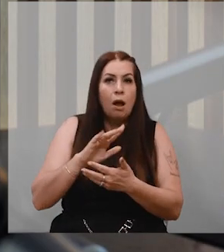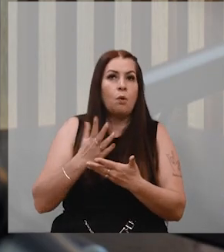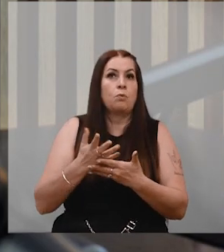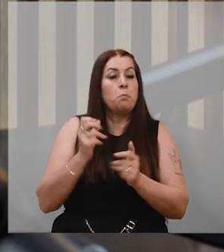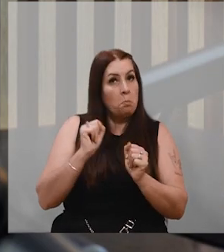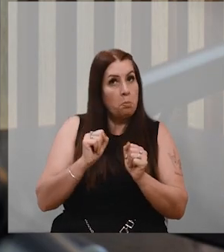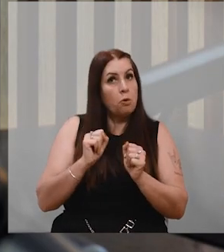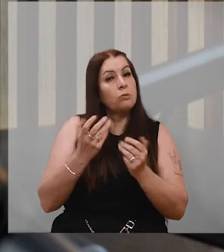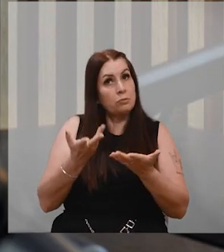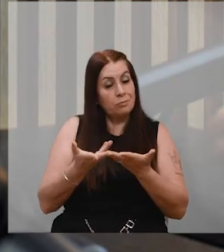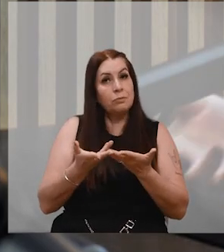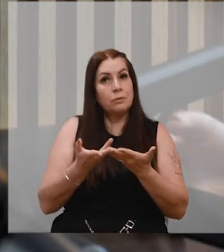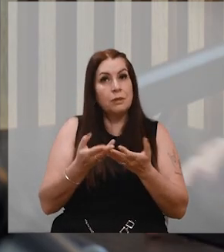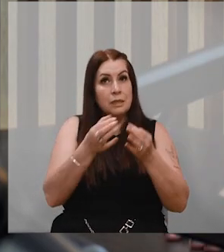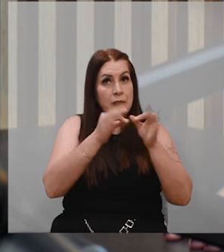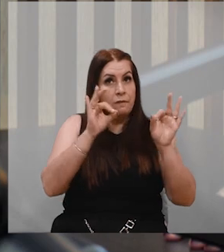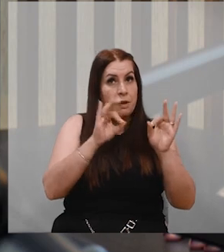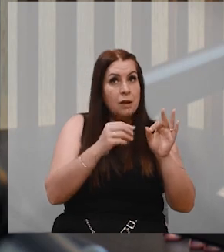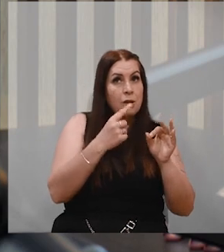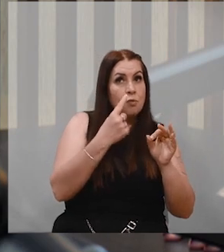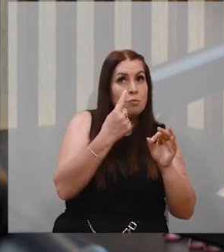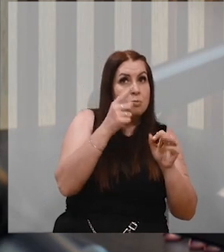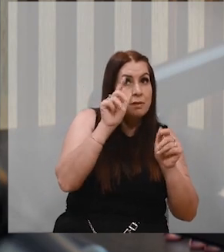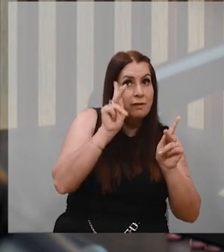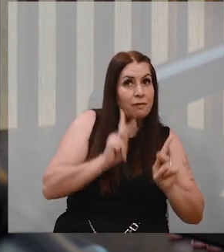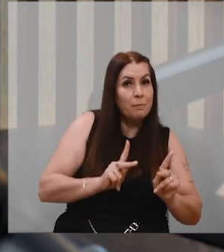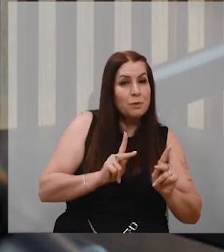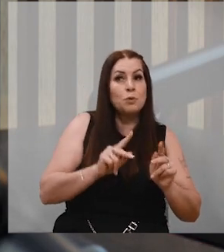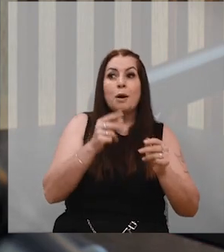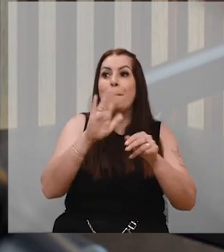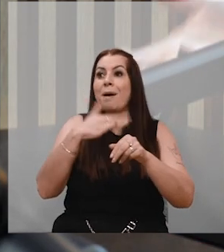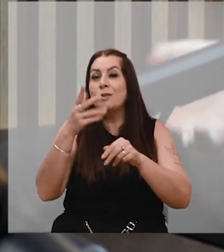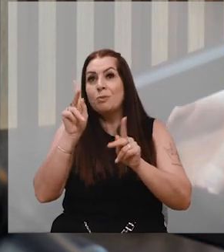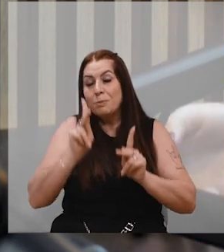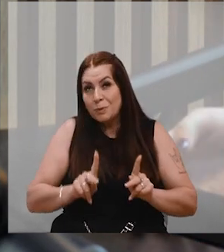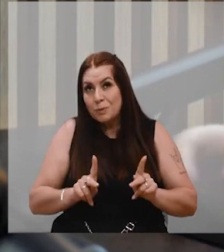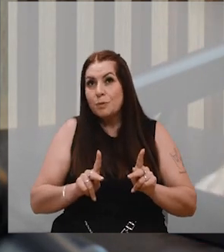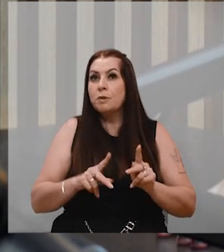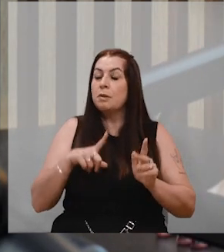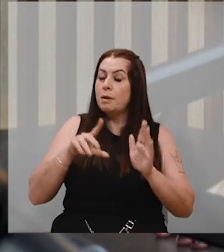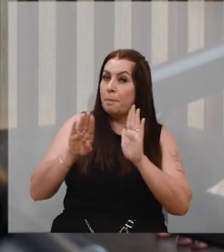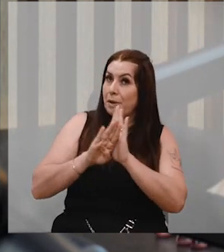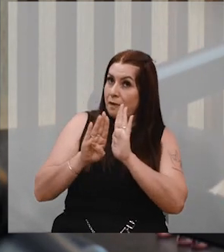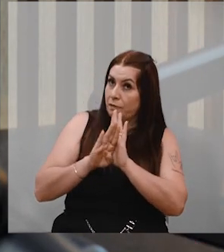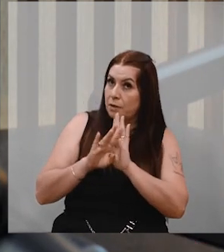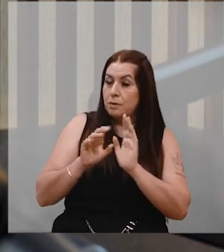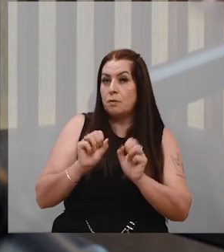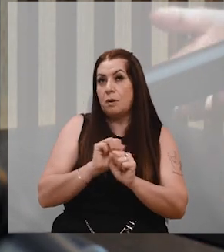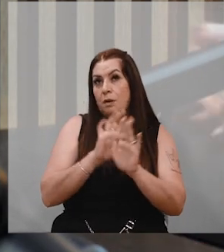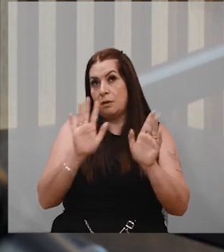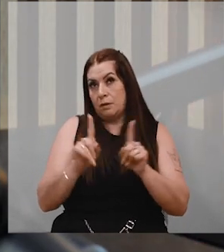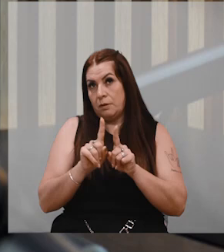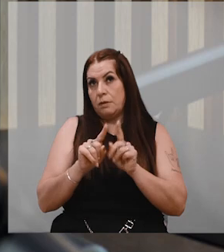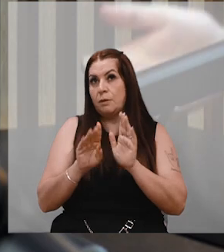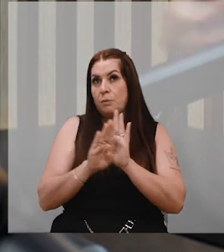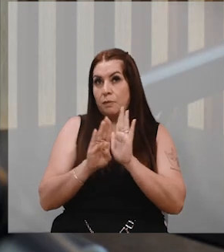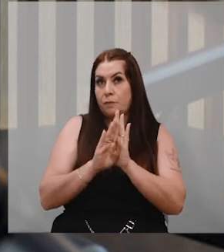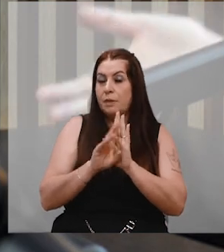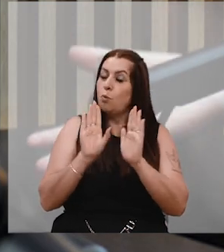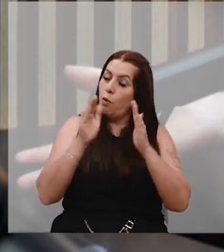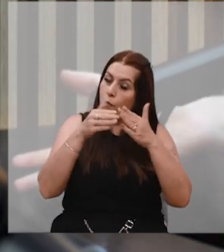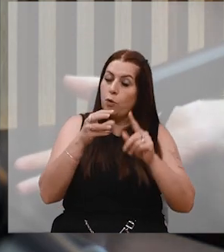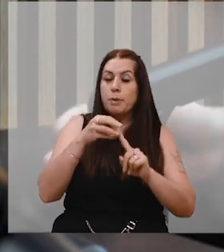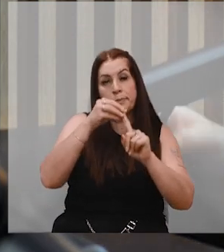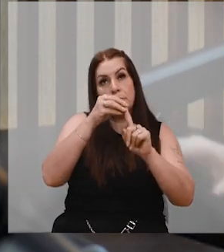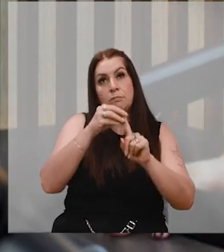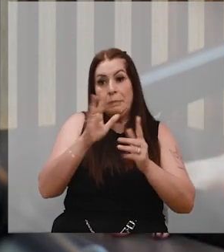pode salvar mais de uma vida com uma doação de sangue. Tem benefícios, né? Claro, os benefícios não é o foco principal, mas